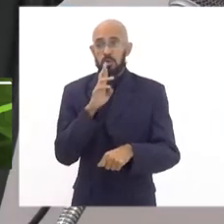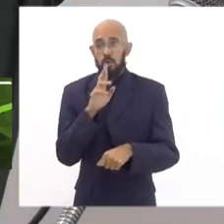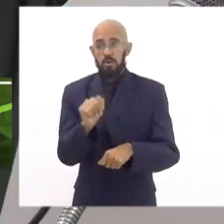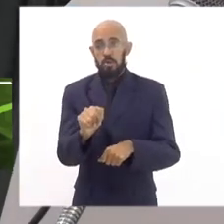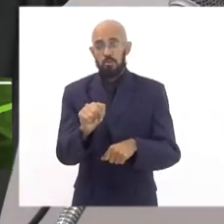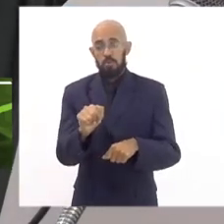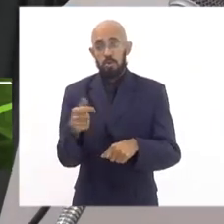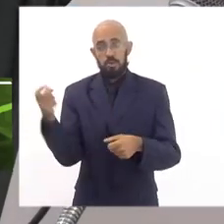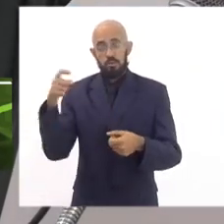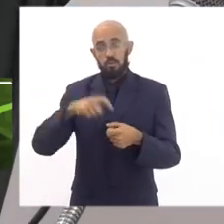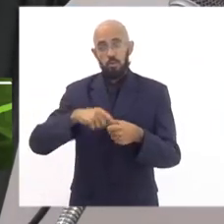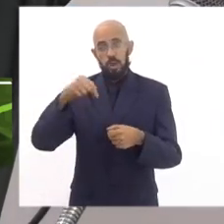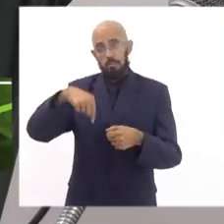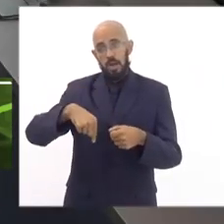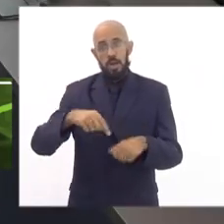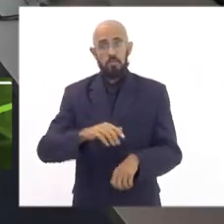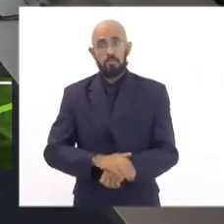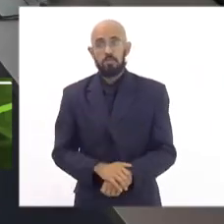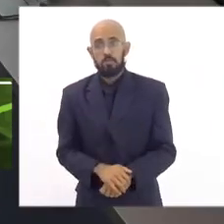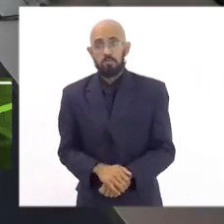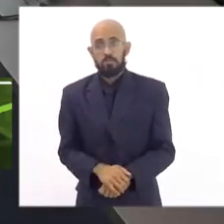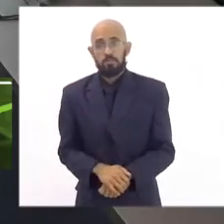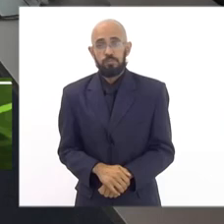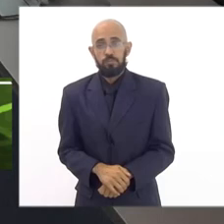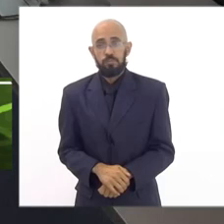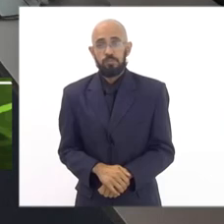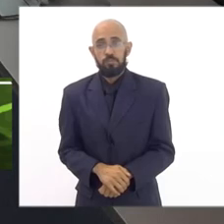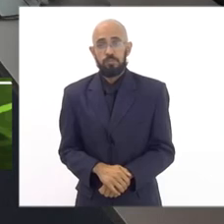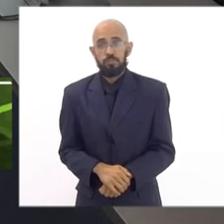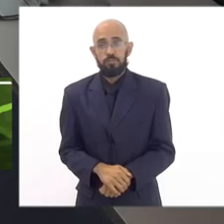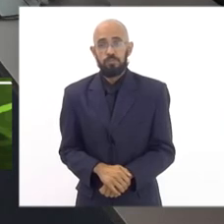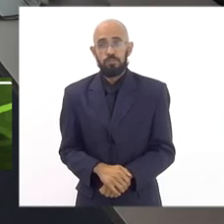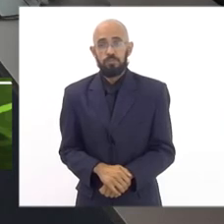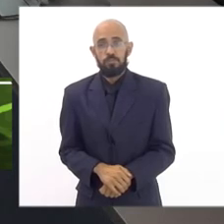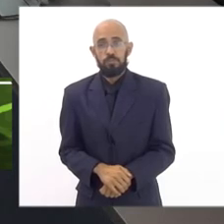subindo, deputado Rodrigo Amorim. Deputado Luiz Paulo. Presidente,